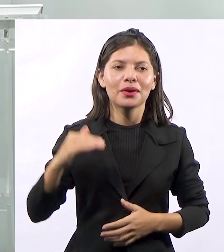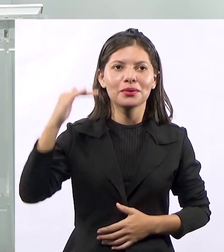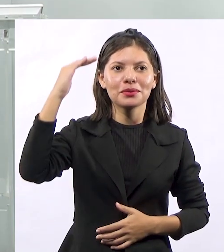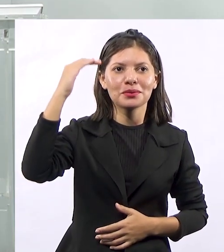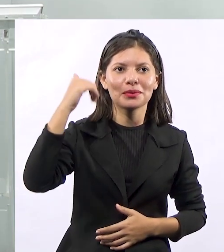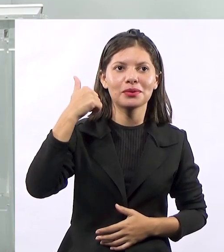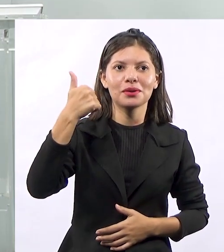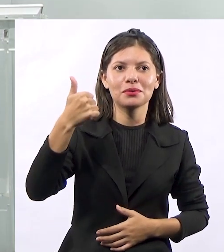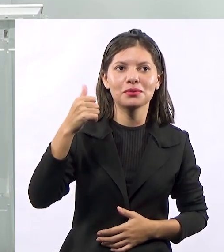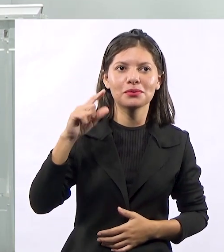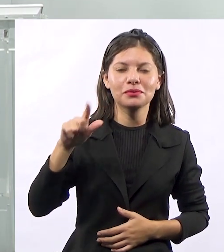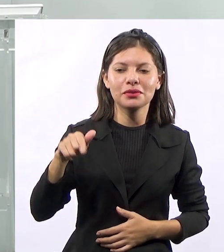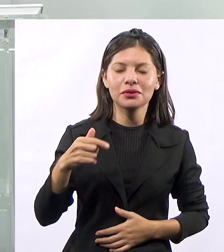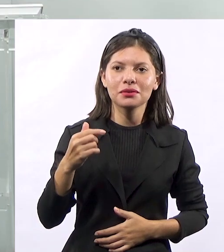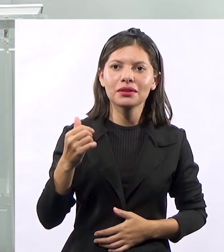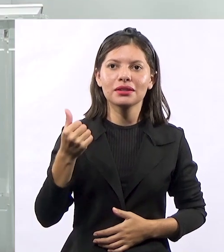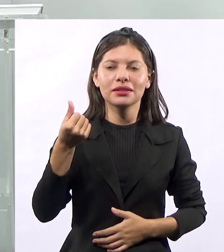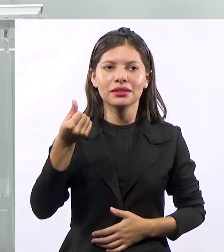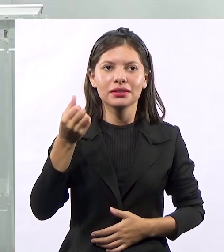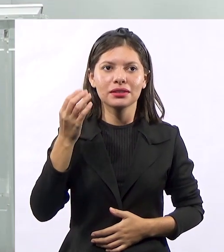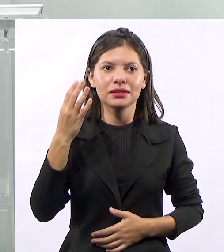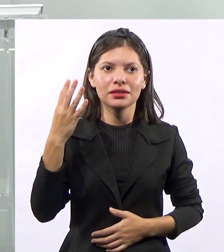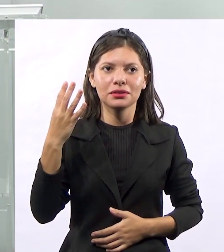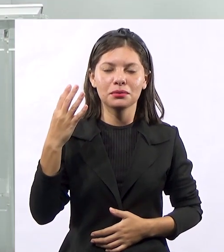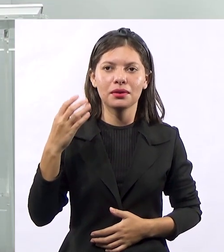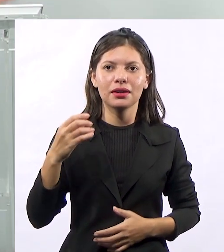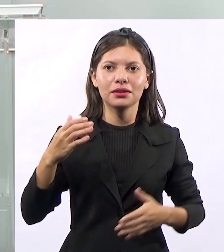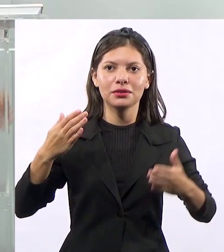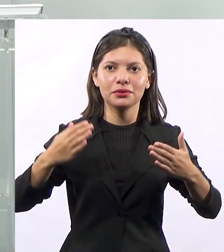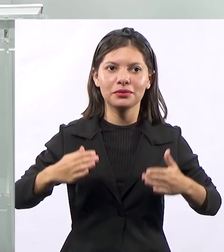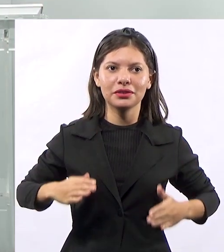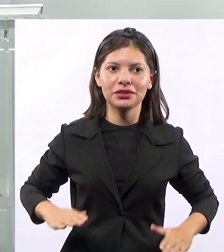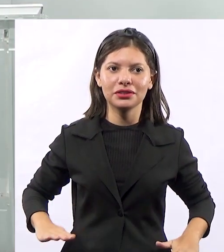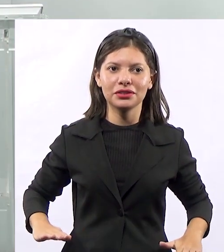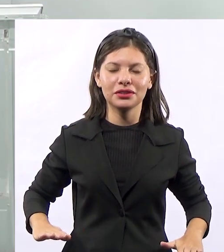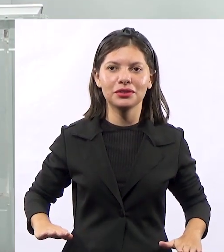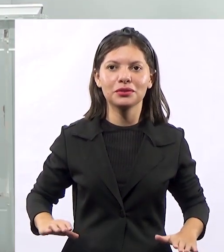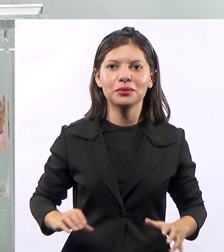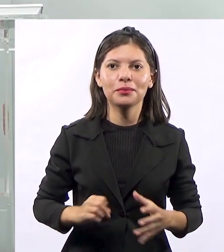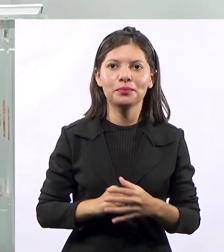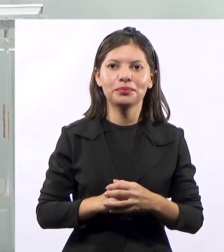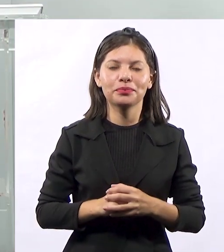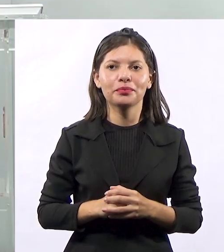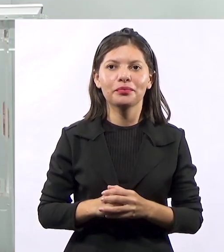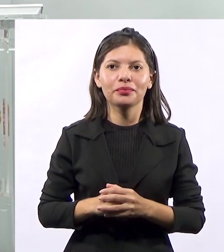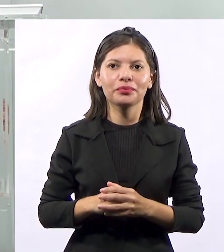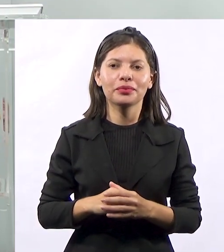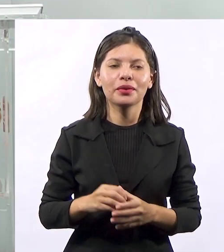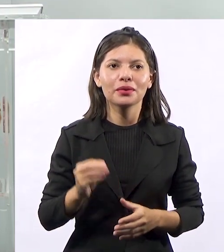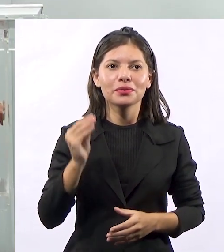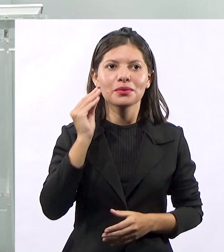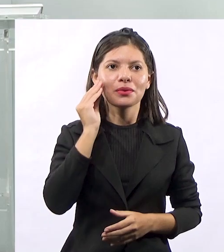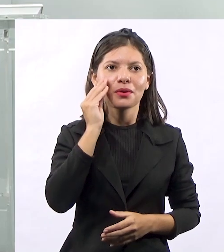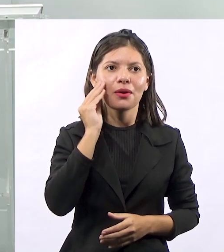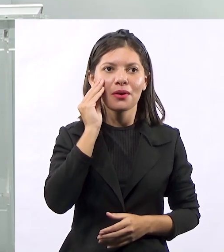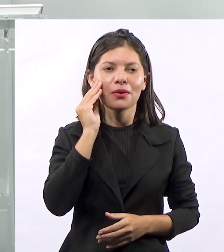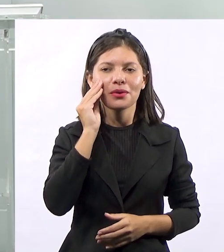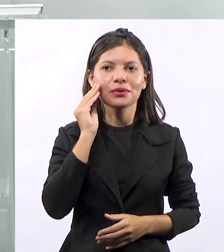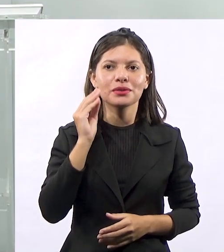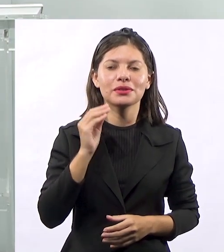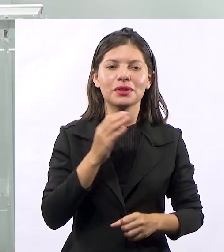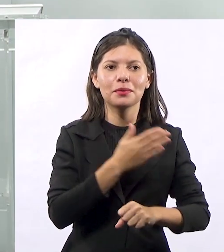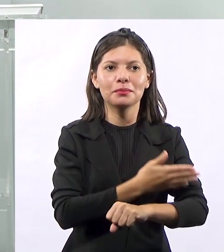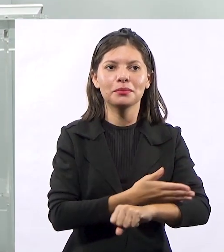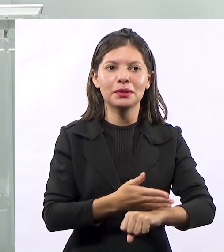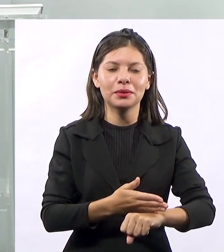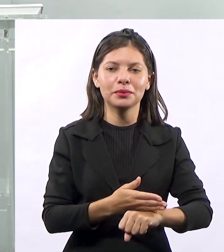1,64 m, 41 anos, e estou com um vestido de poá, fundo rosa e bolinhas brancas.